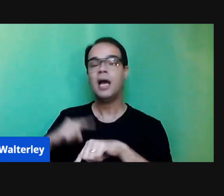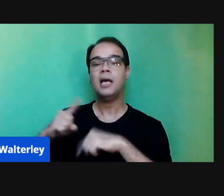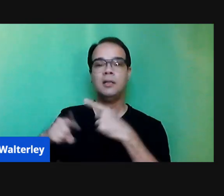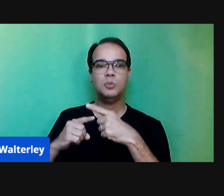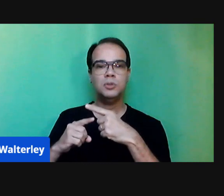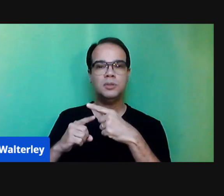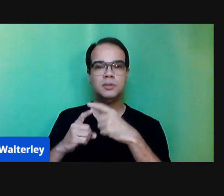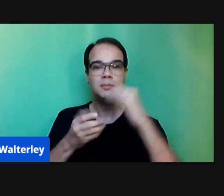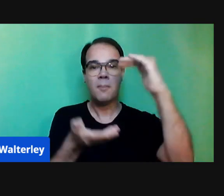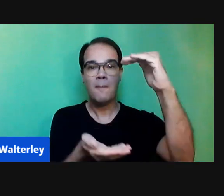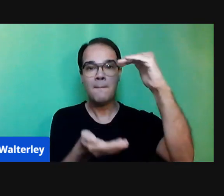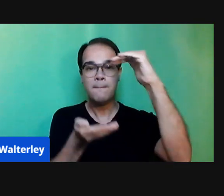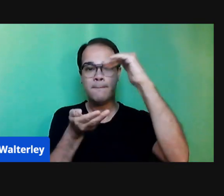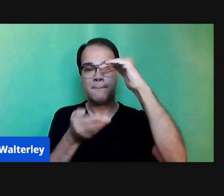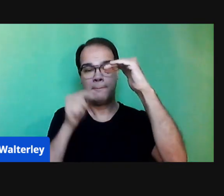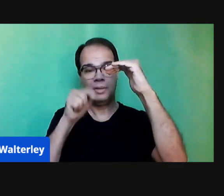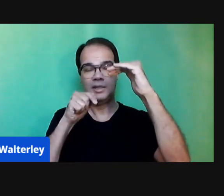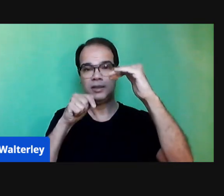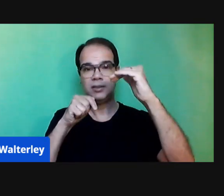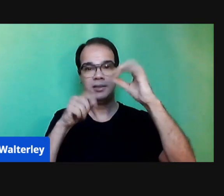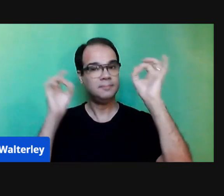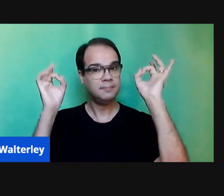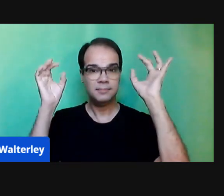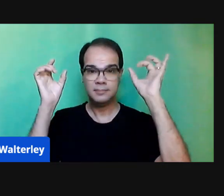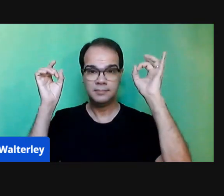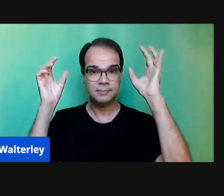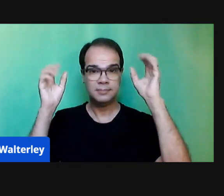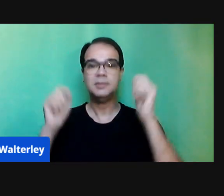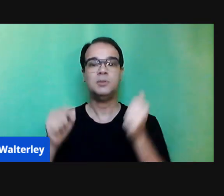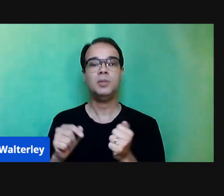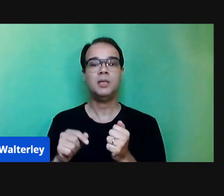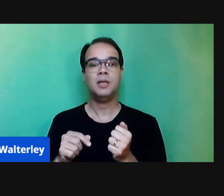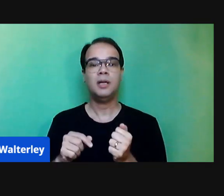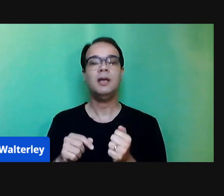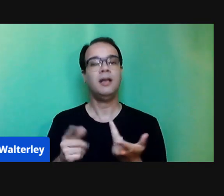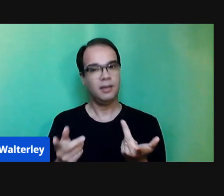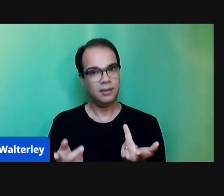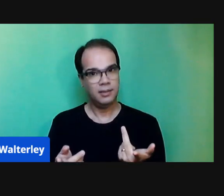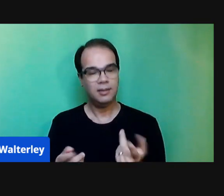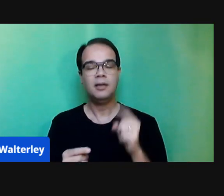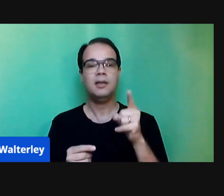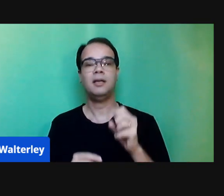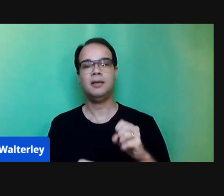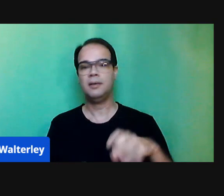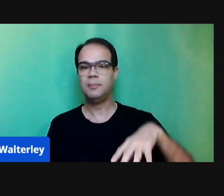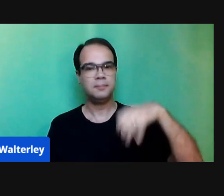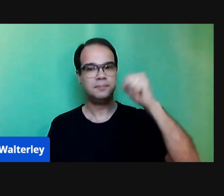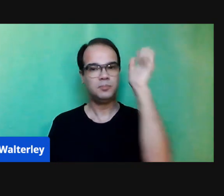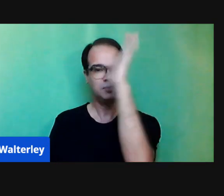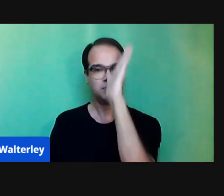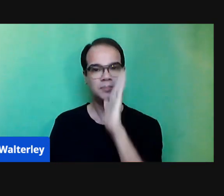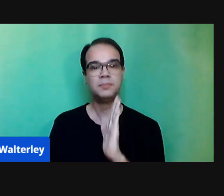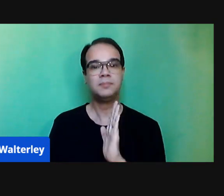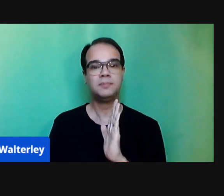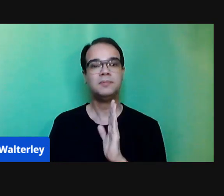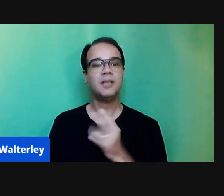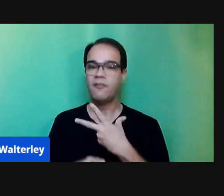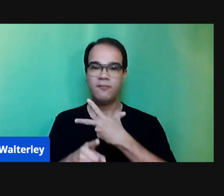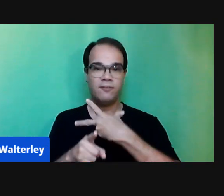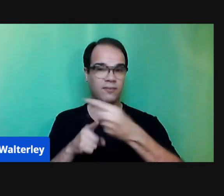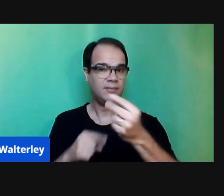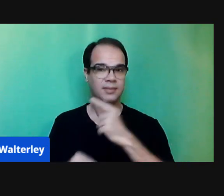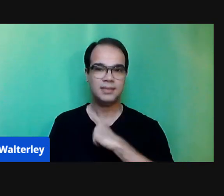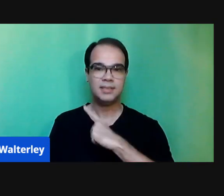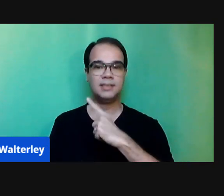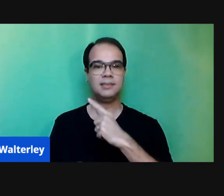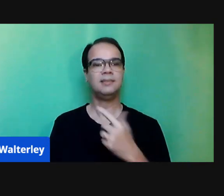em segunda edição, e essa segunda edição, que a gente também selecionou 40 pessoas, teve um